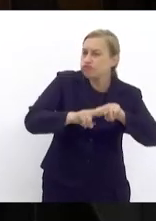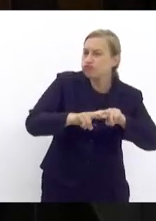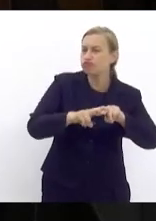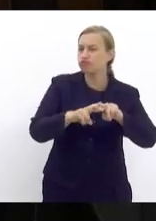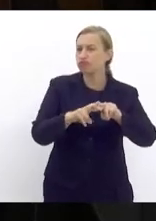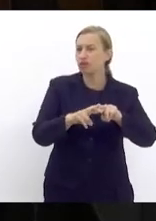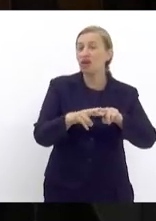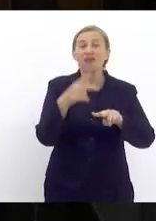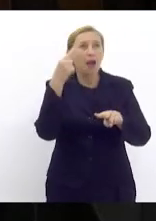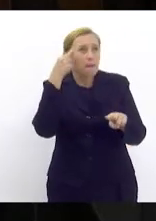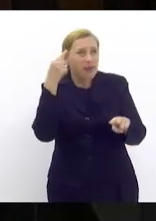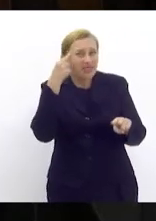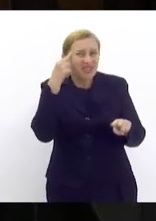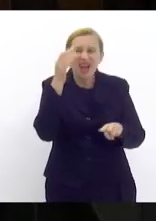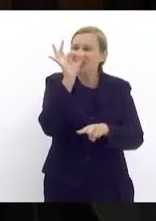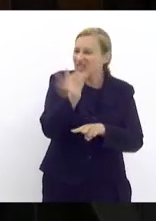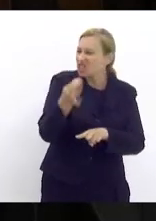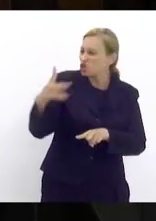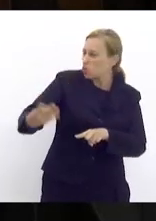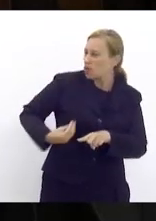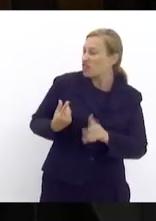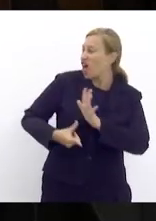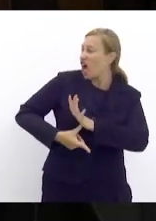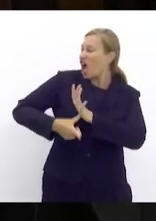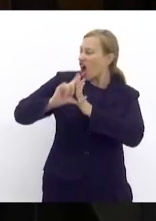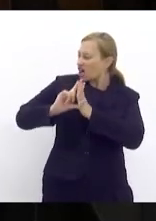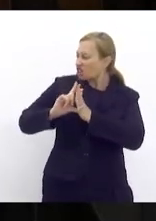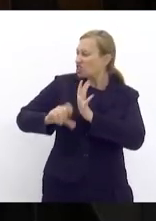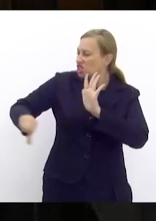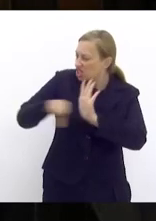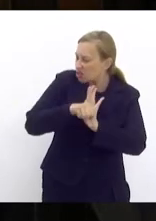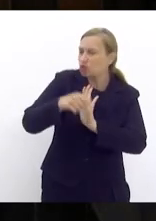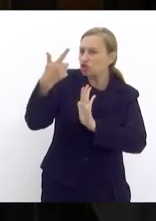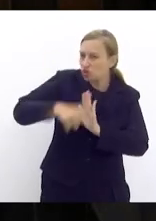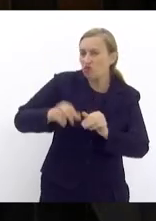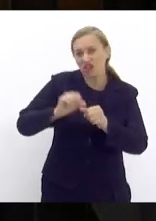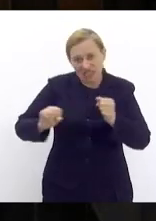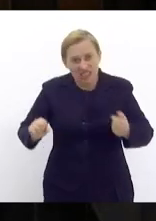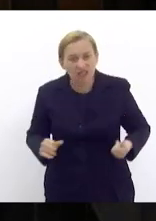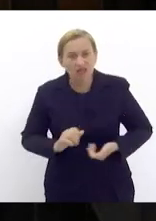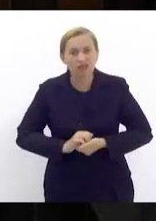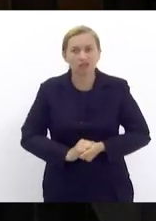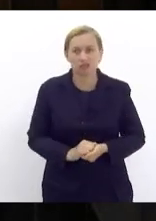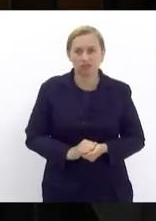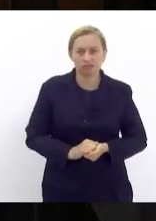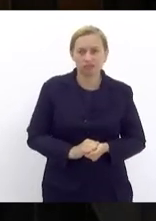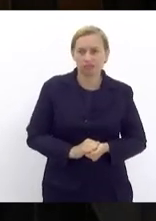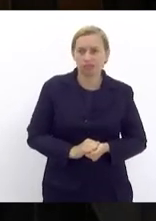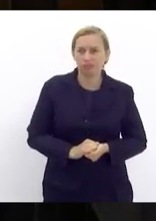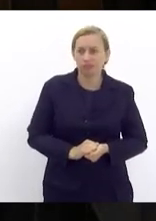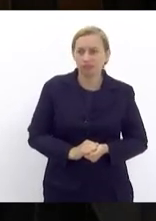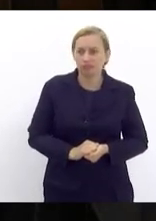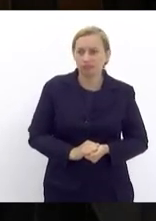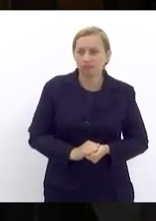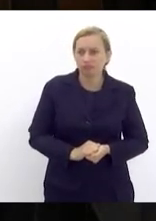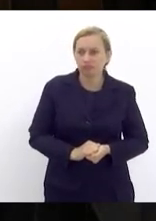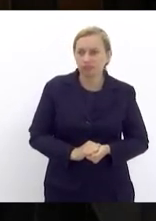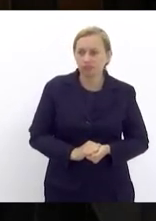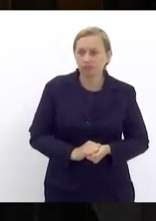certeza ele vai pensar na sua vida antes de cometer alguma coisa.